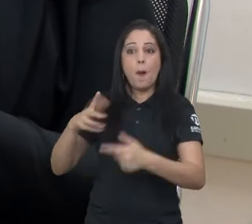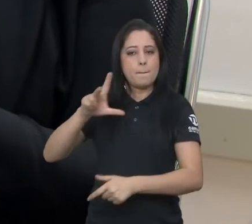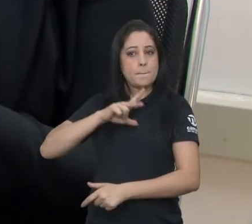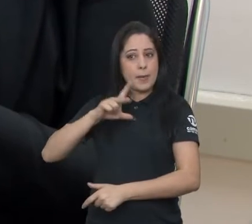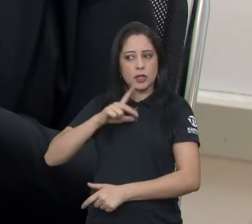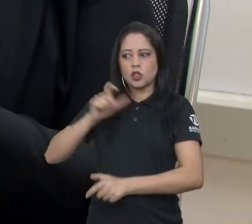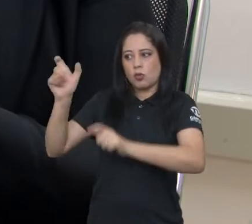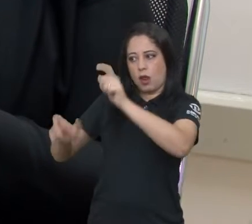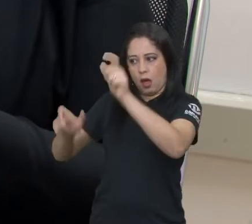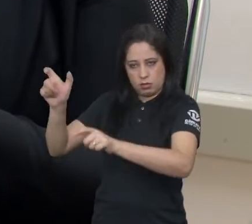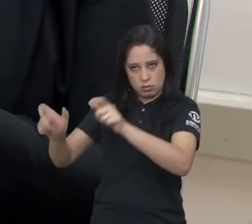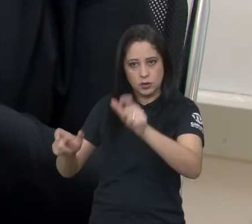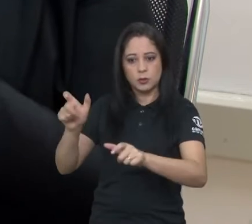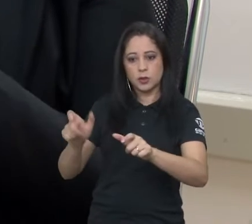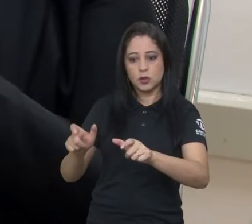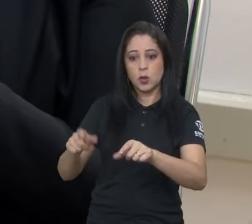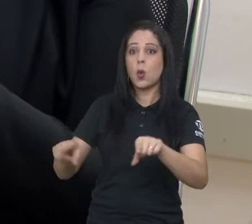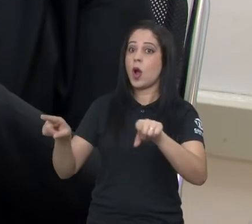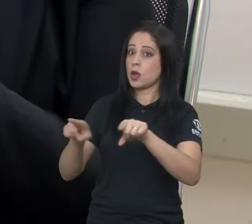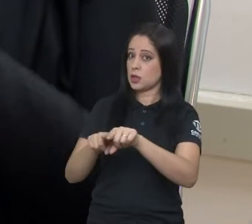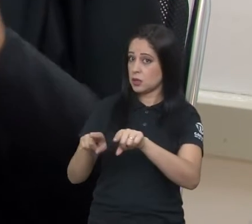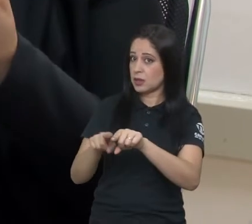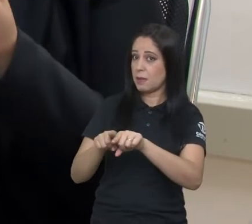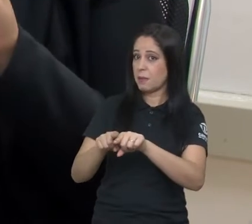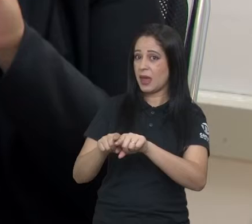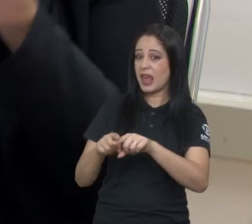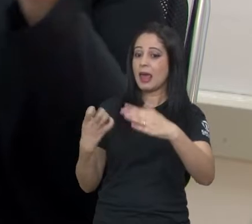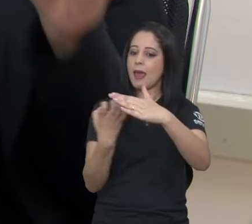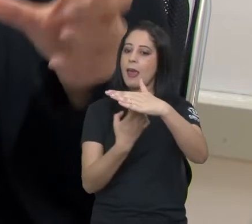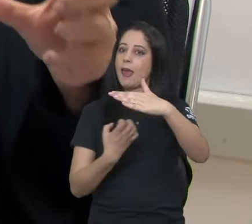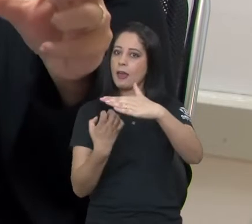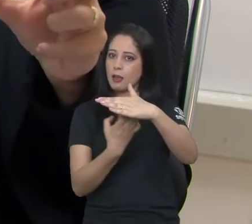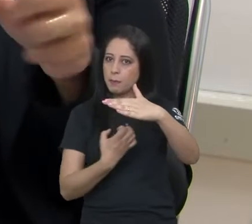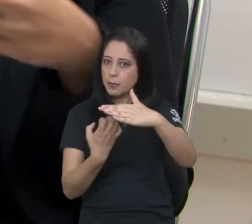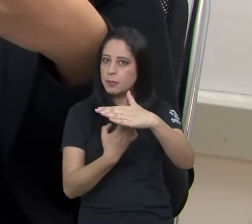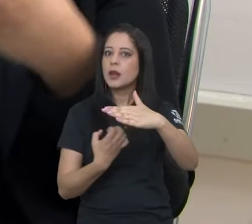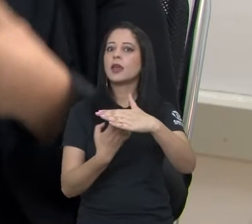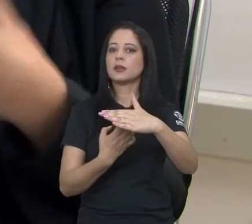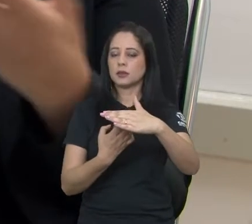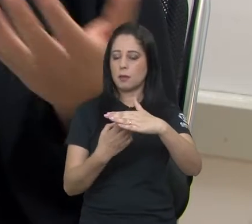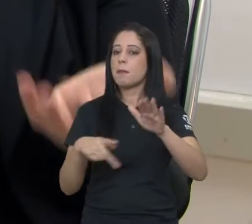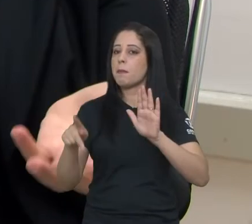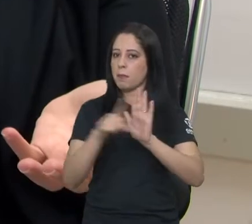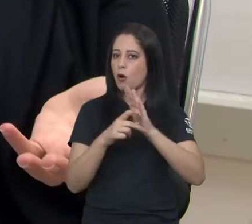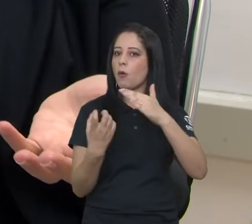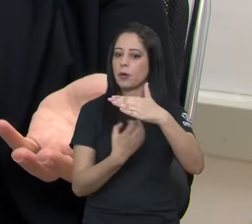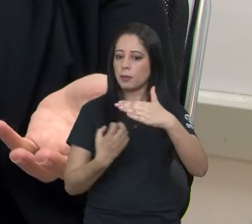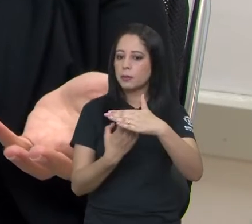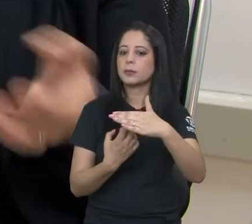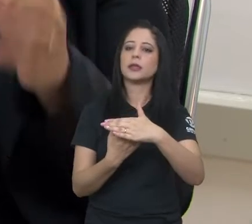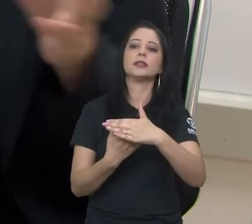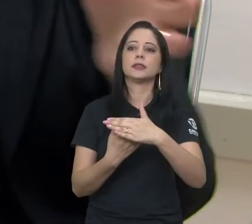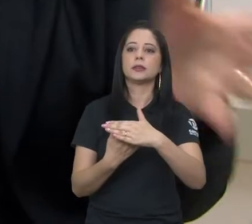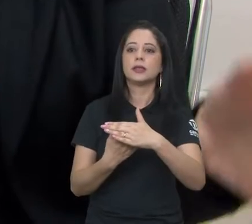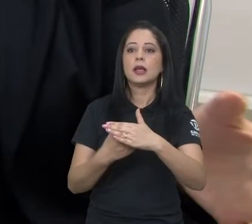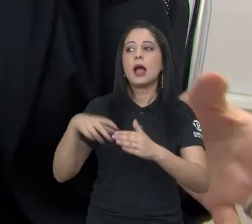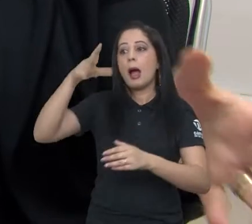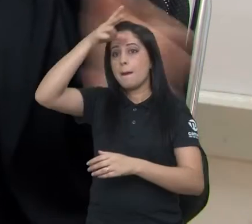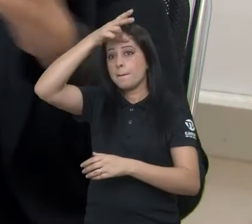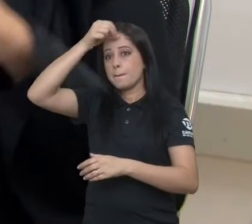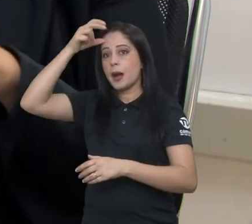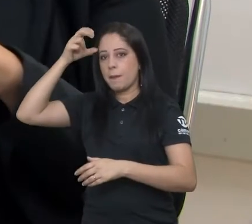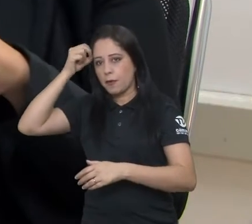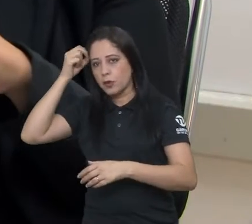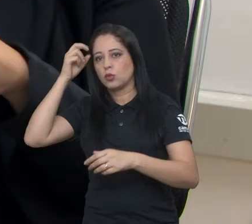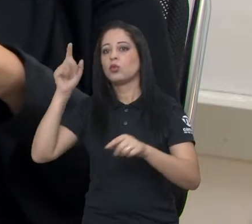da privacidade das pessoas físicas, mas também pessoas jurídicas que venham a utilizar os dados pessoais, tanto do setor